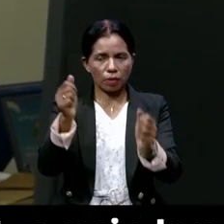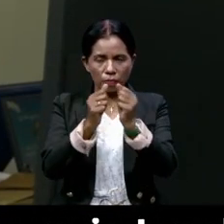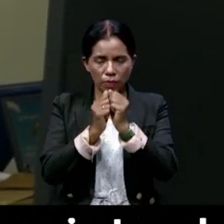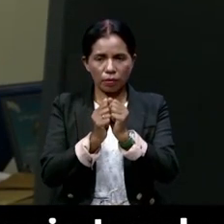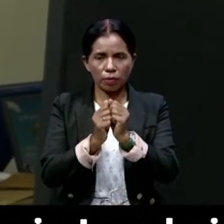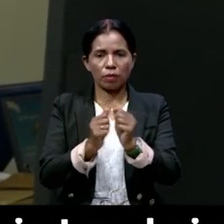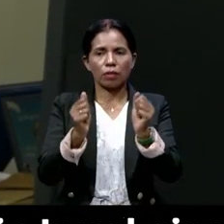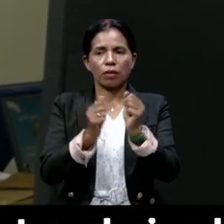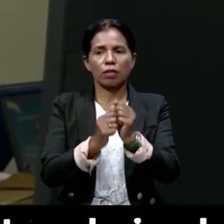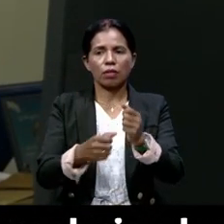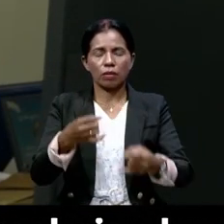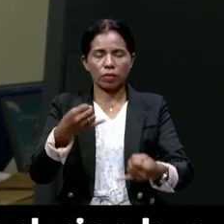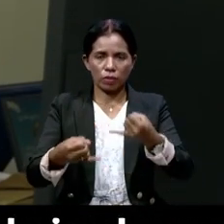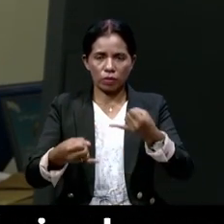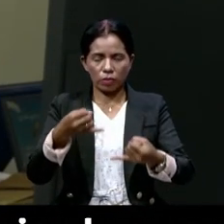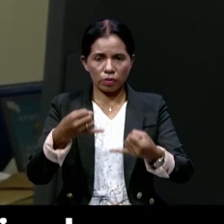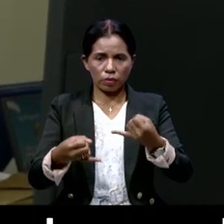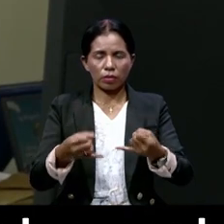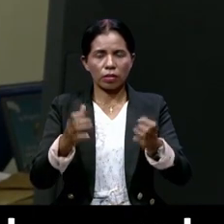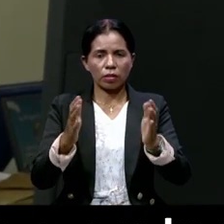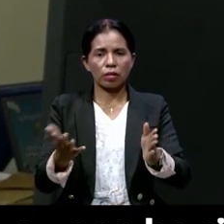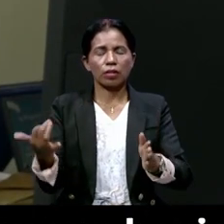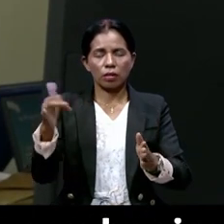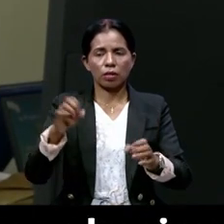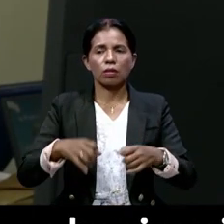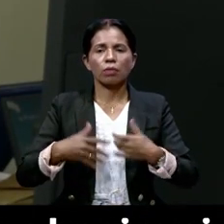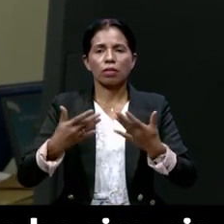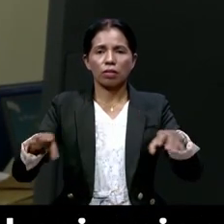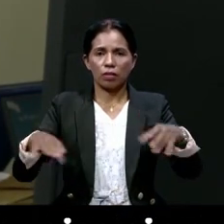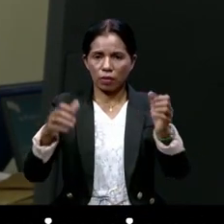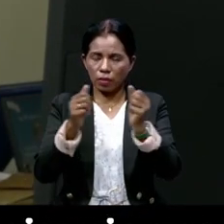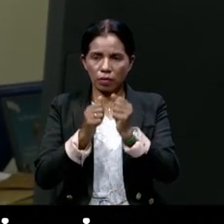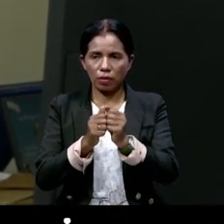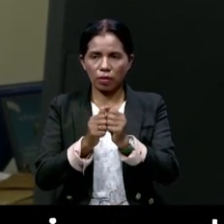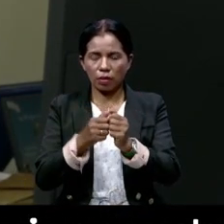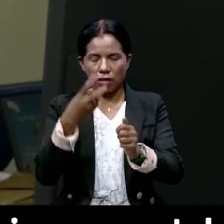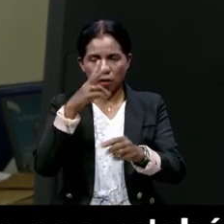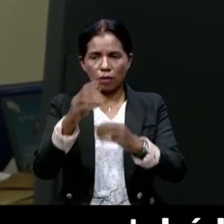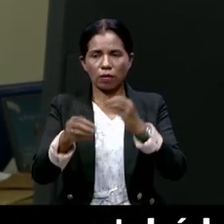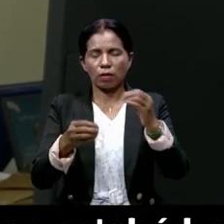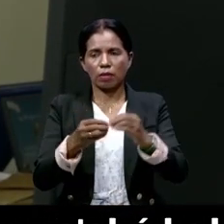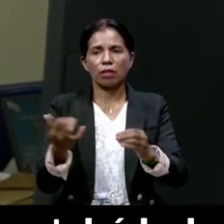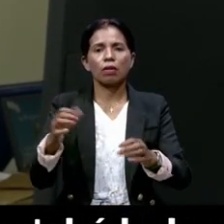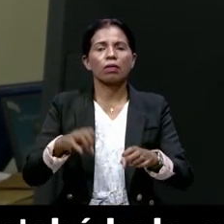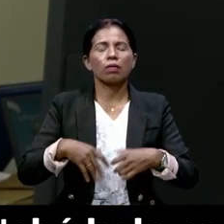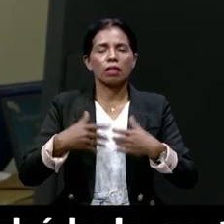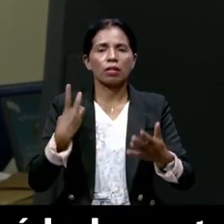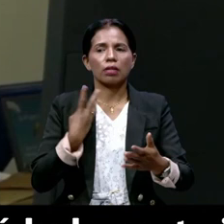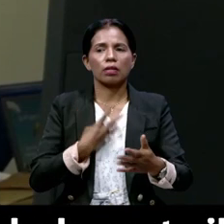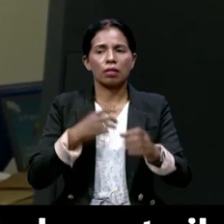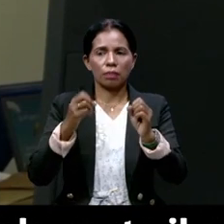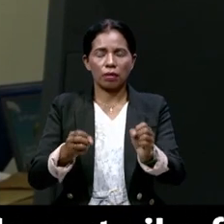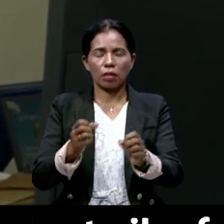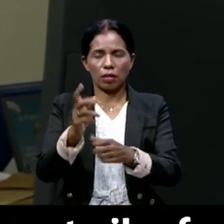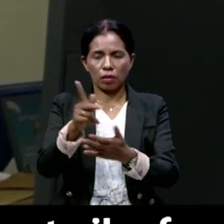parte judiciais insa coopera malu coordena malu para insa para itabele